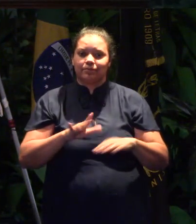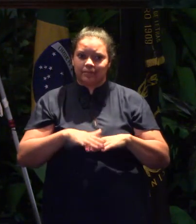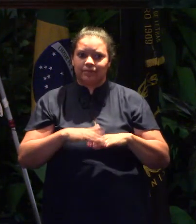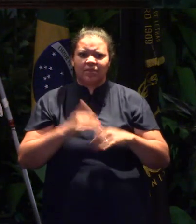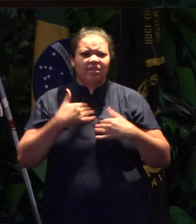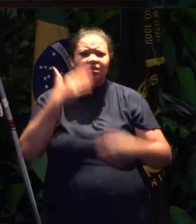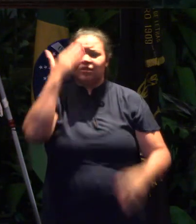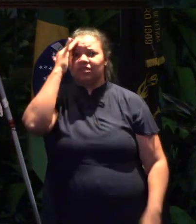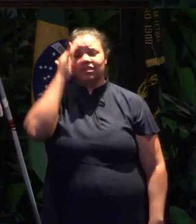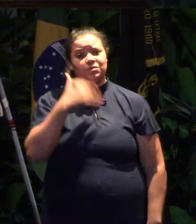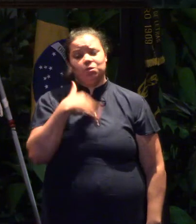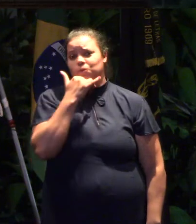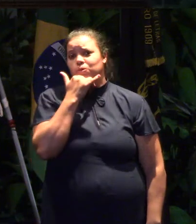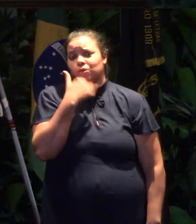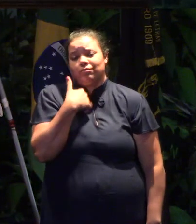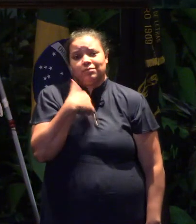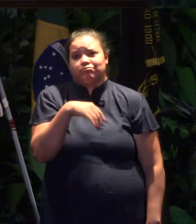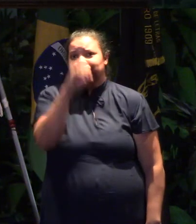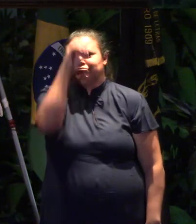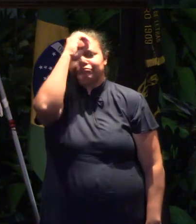muito, sinceramente. Desculpa a minha ignorância.